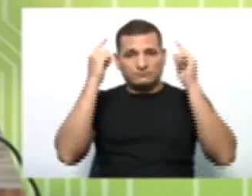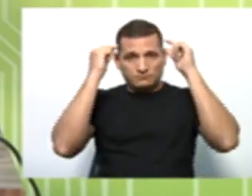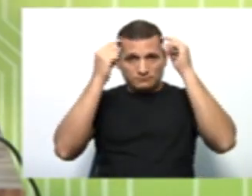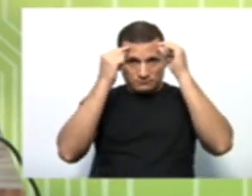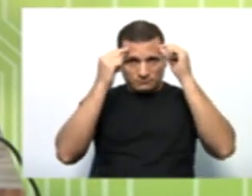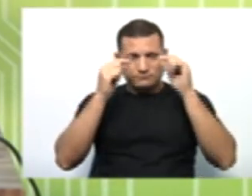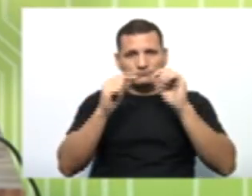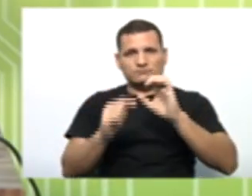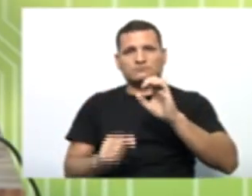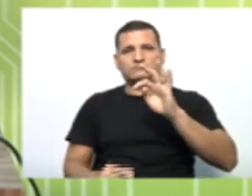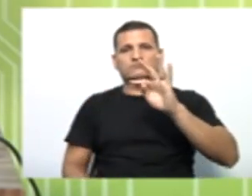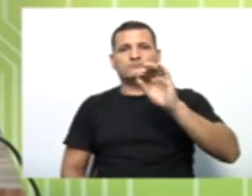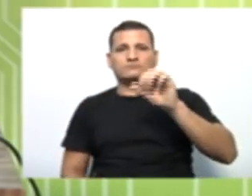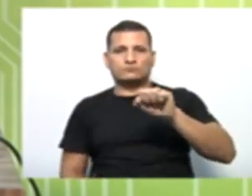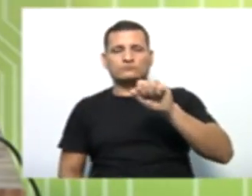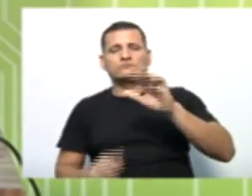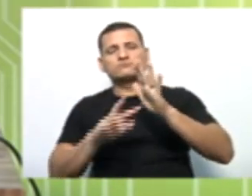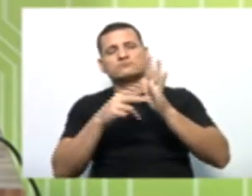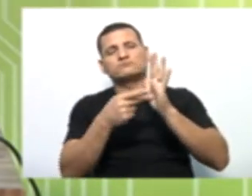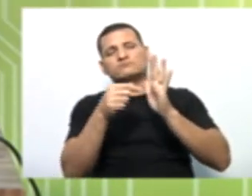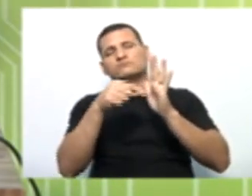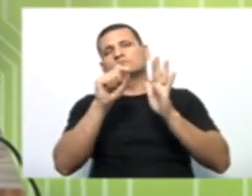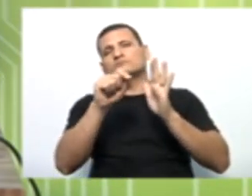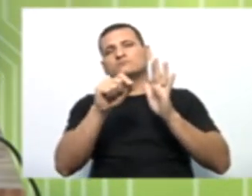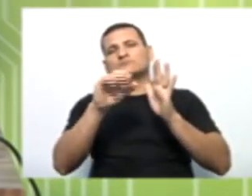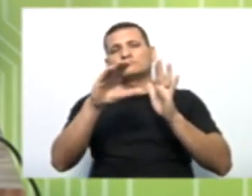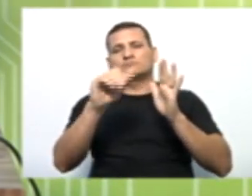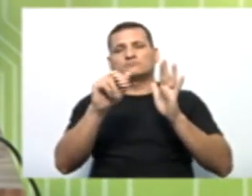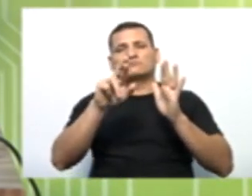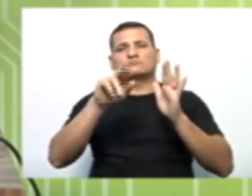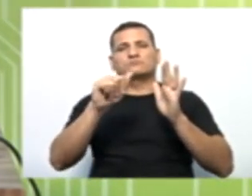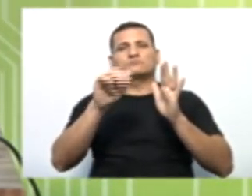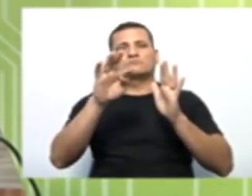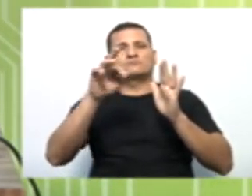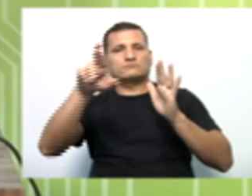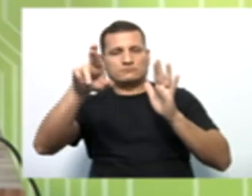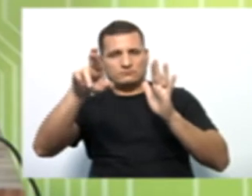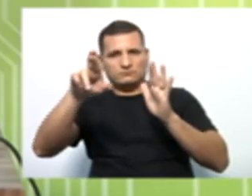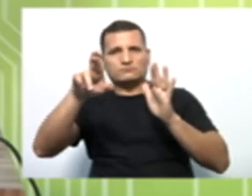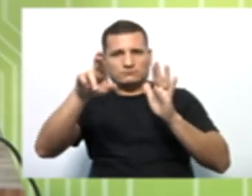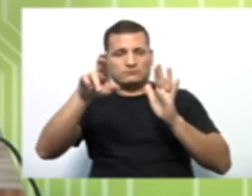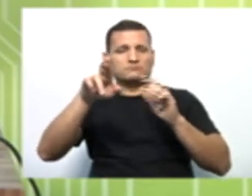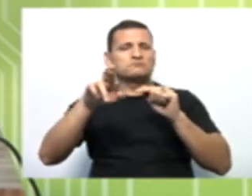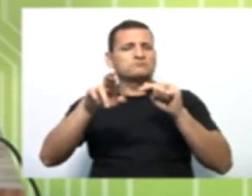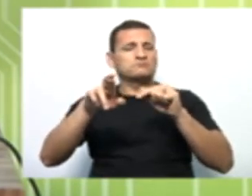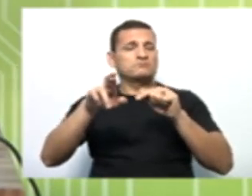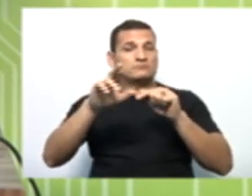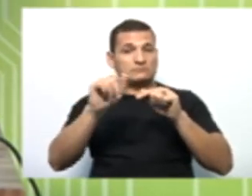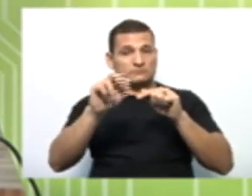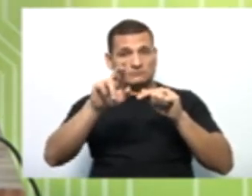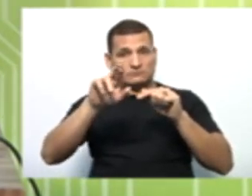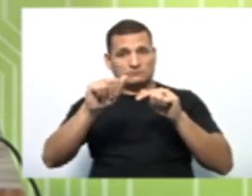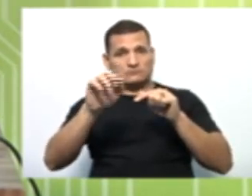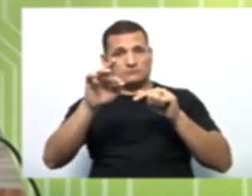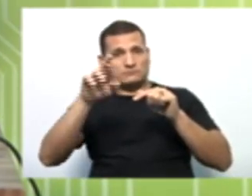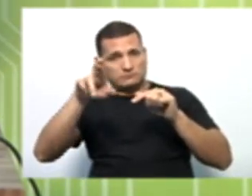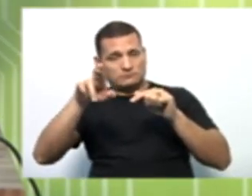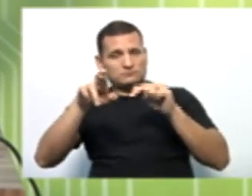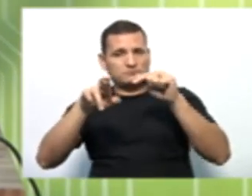caráter. Então, eu ser ético significa eu ter caráter. E o caráter, ele depende de escolha. Eu